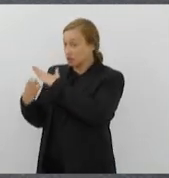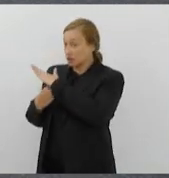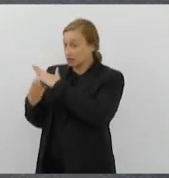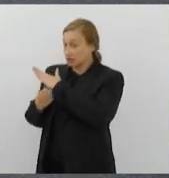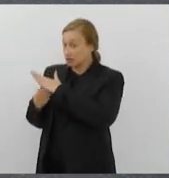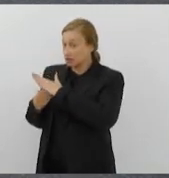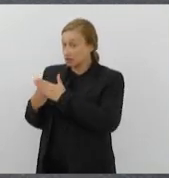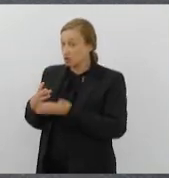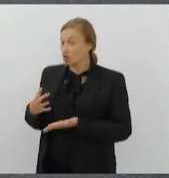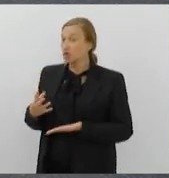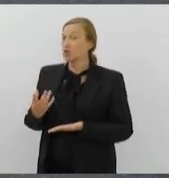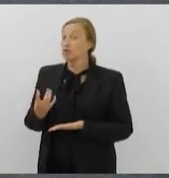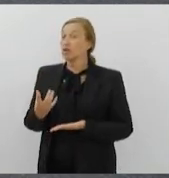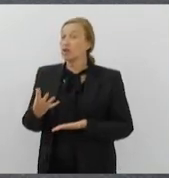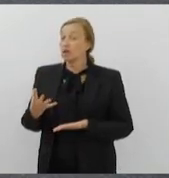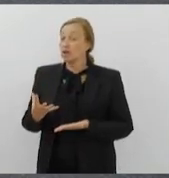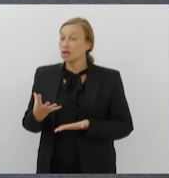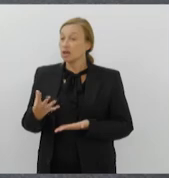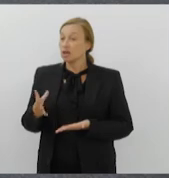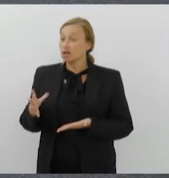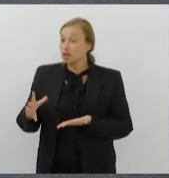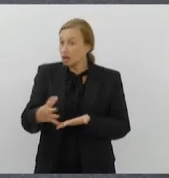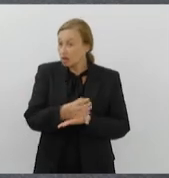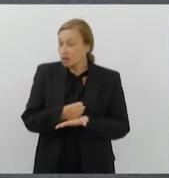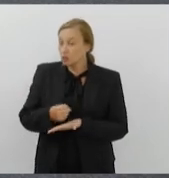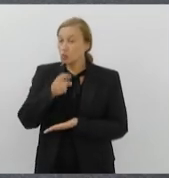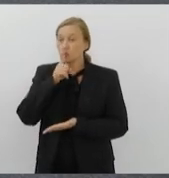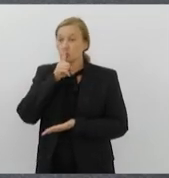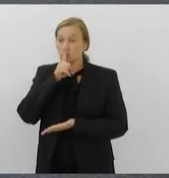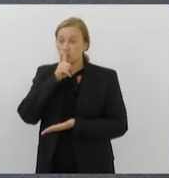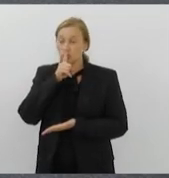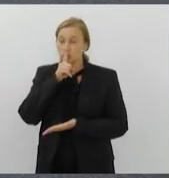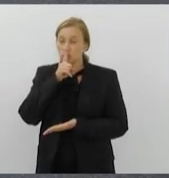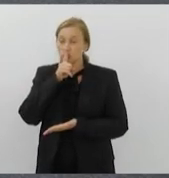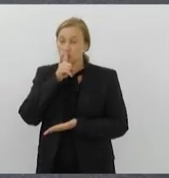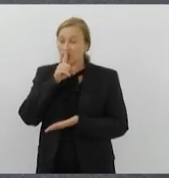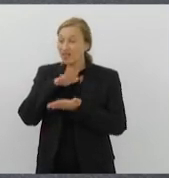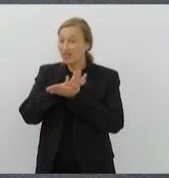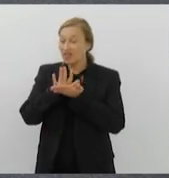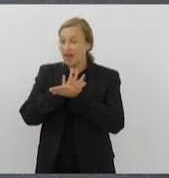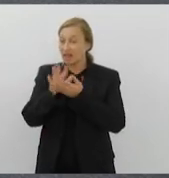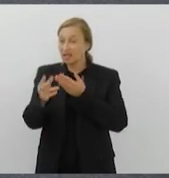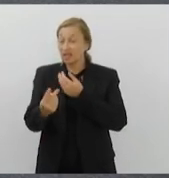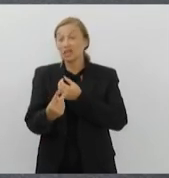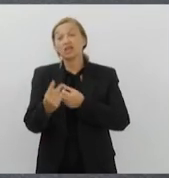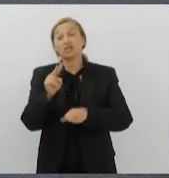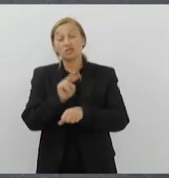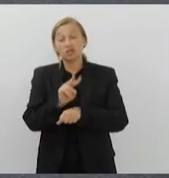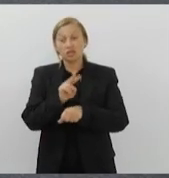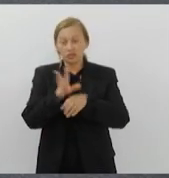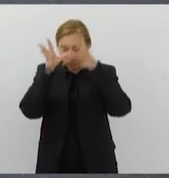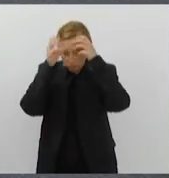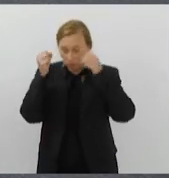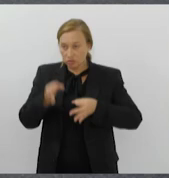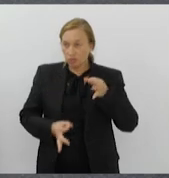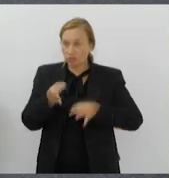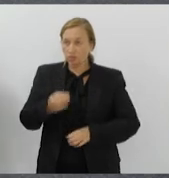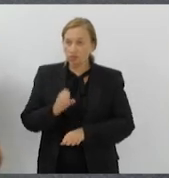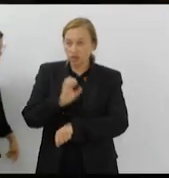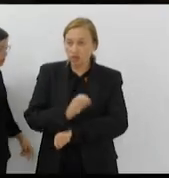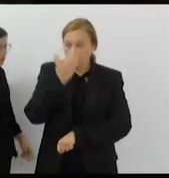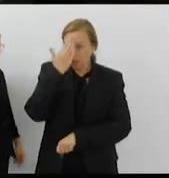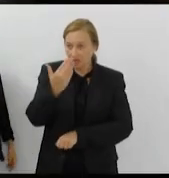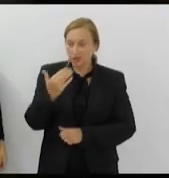se beneficia de modo silencioso, sem a alcunha e a fiscalização do Tribunal de Contas desse Estado. Muito obrigado pela parte,